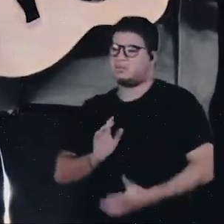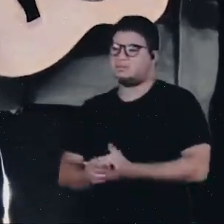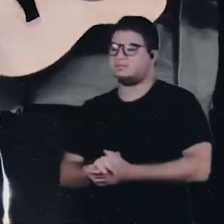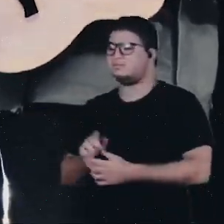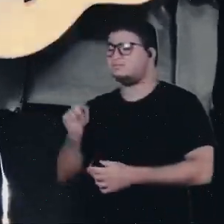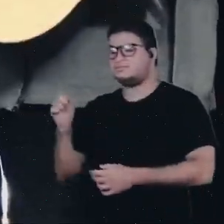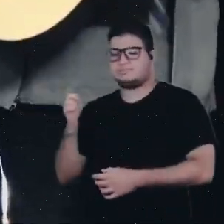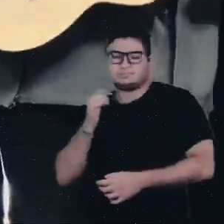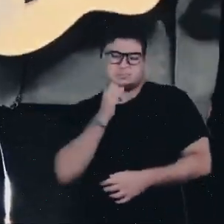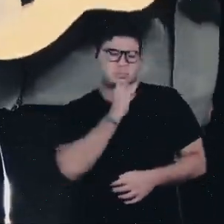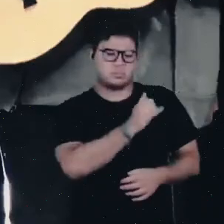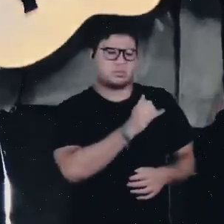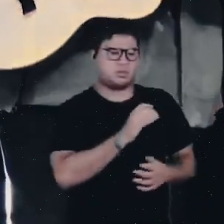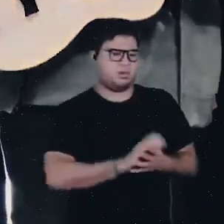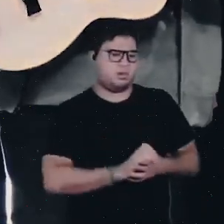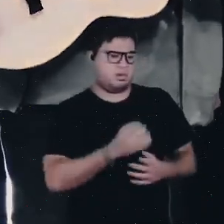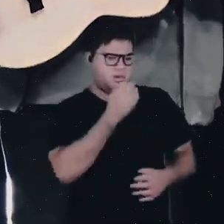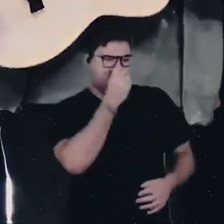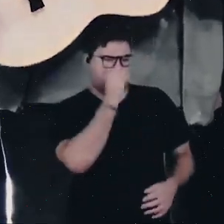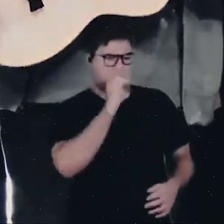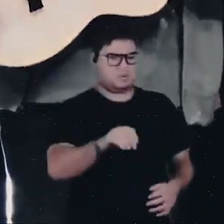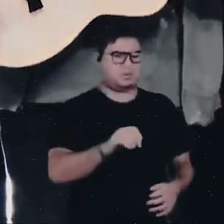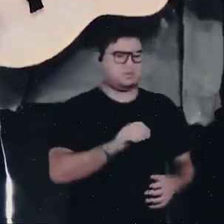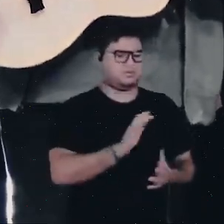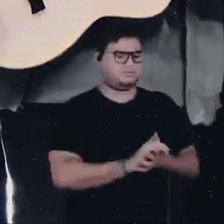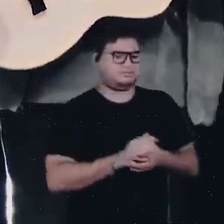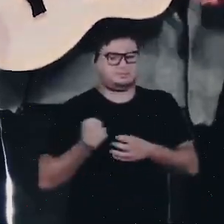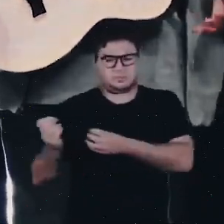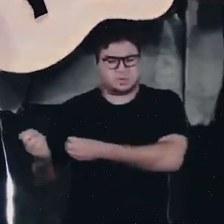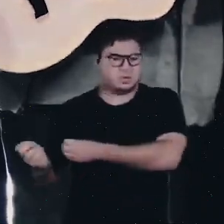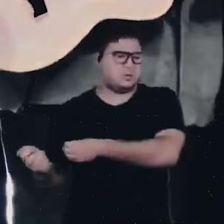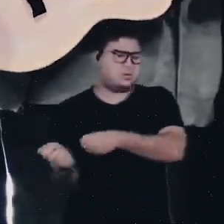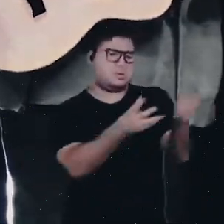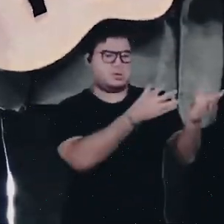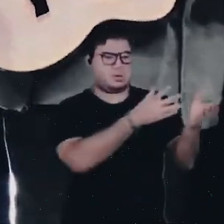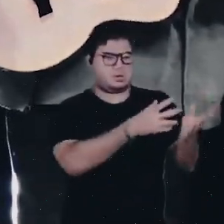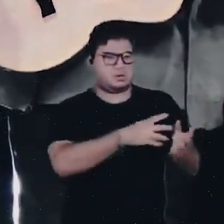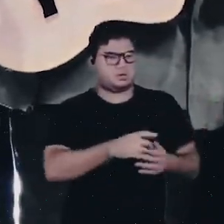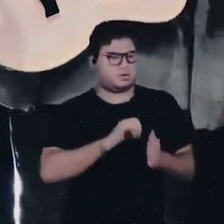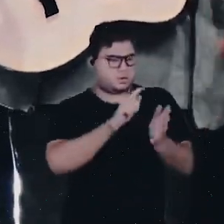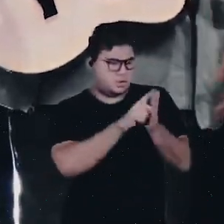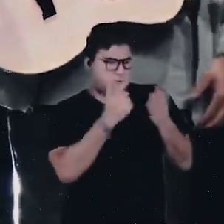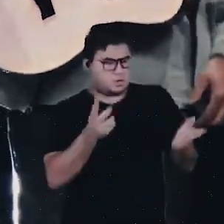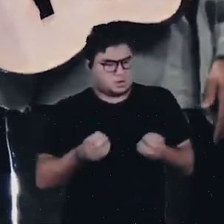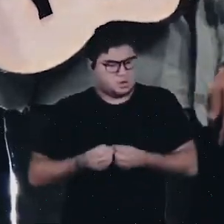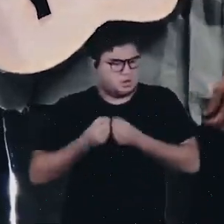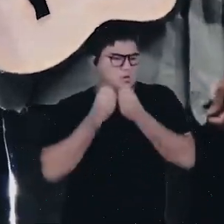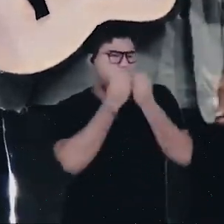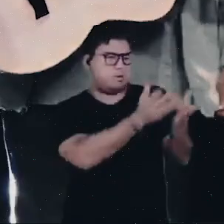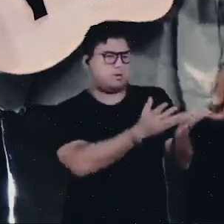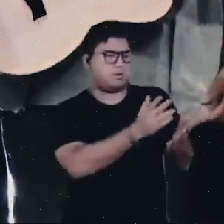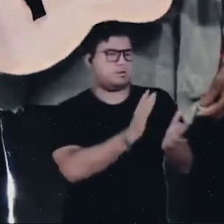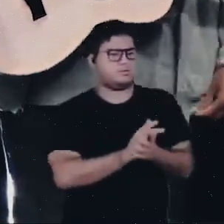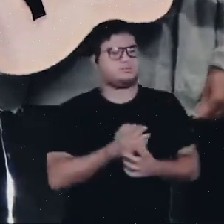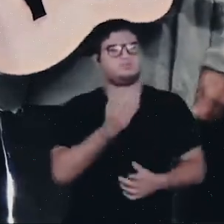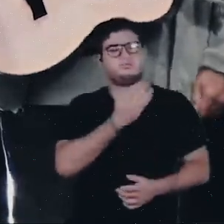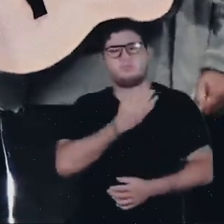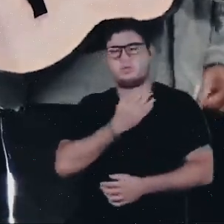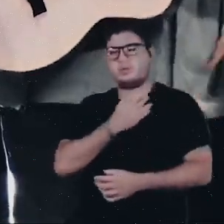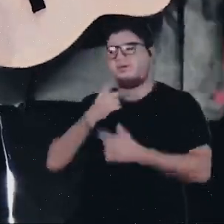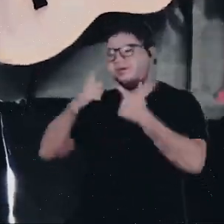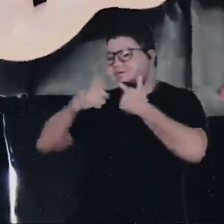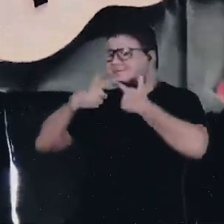jornaleiro fez? Foi rude, foi grosseiro. Pegou o jornal e jogou no cara assim. O amigo do Harris